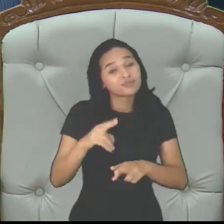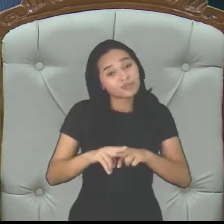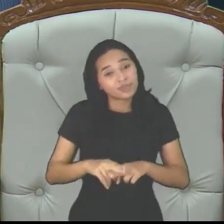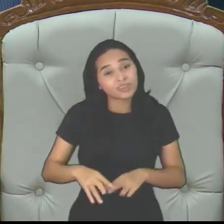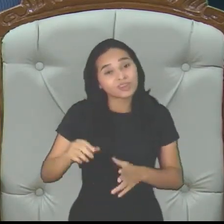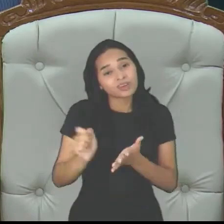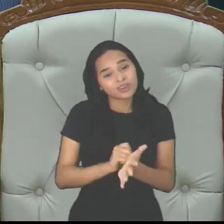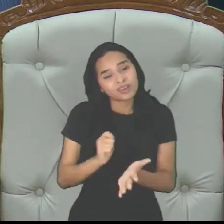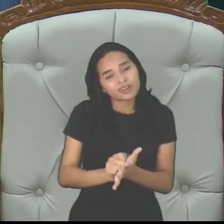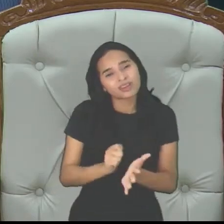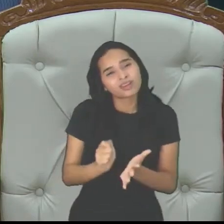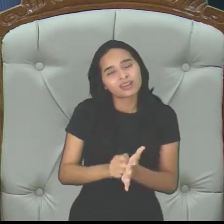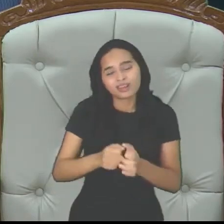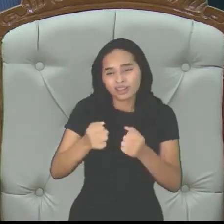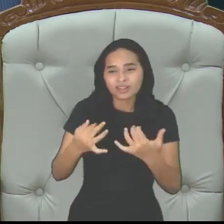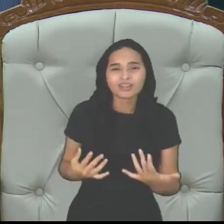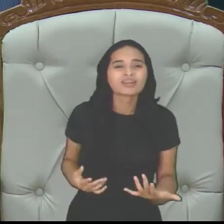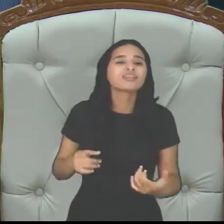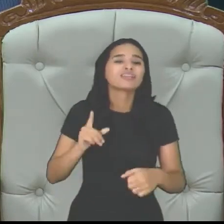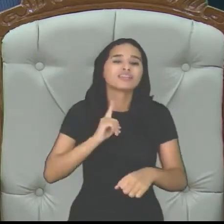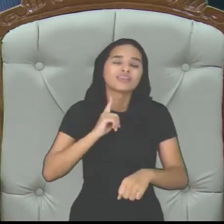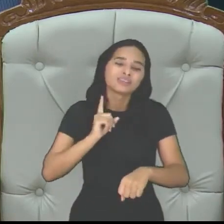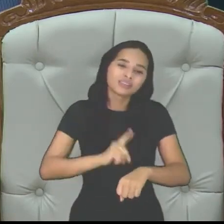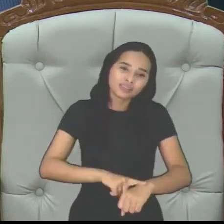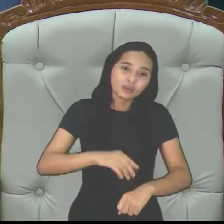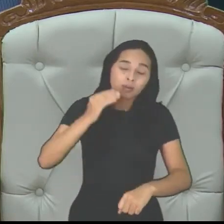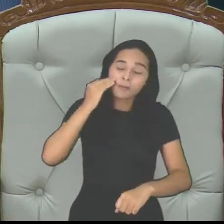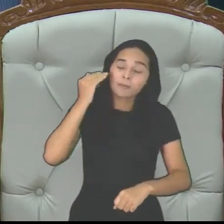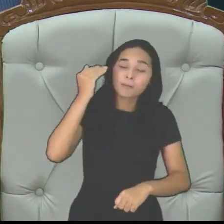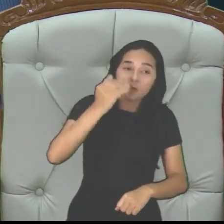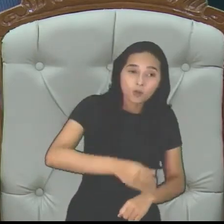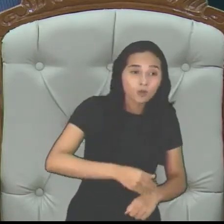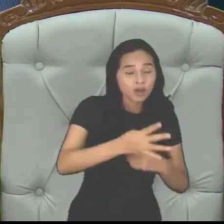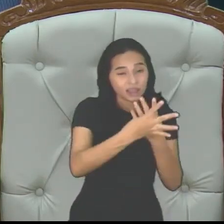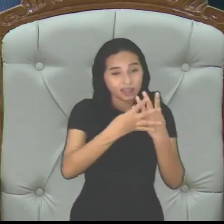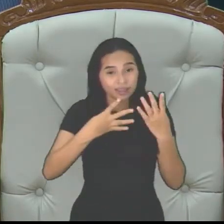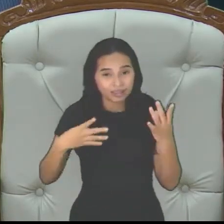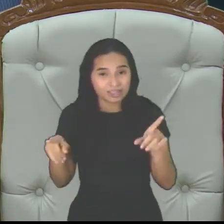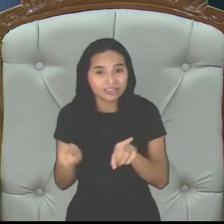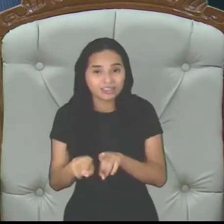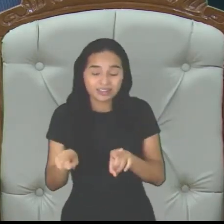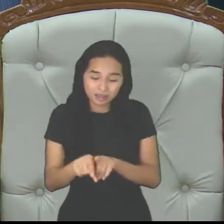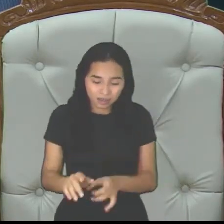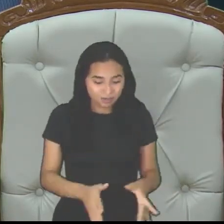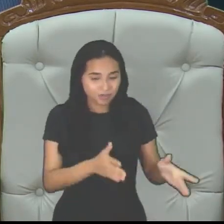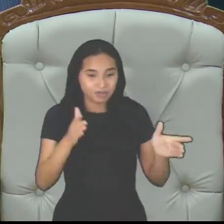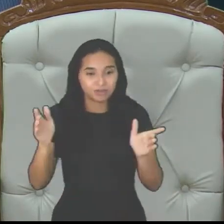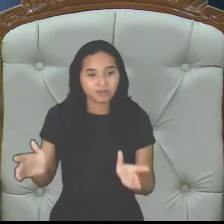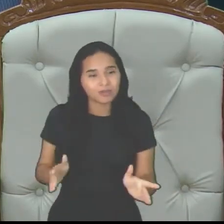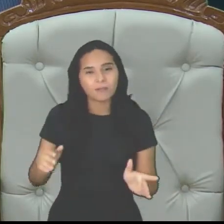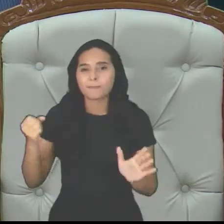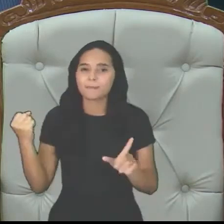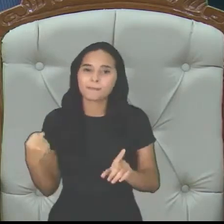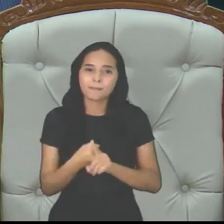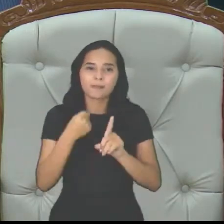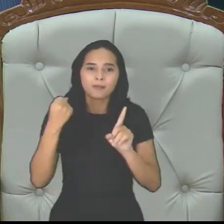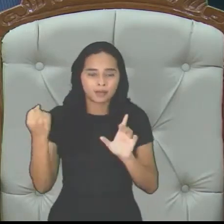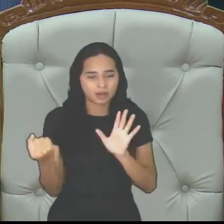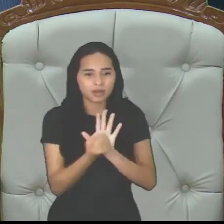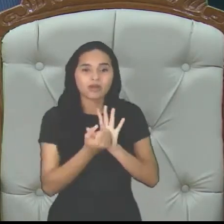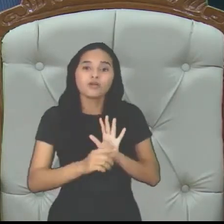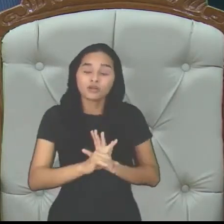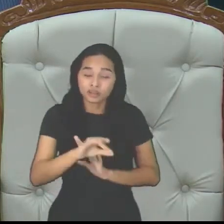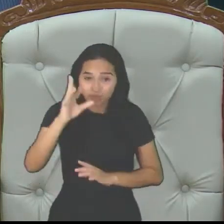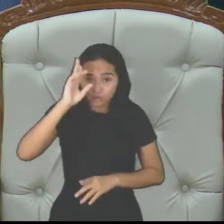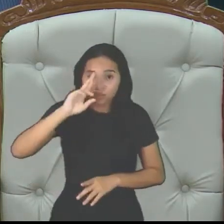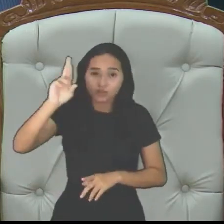escritor colocou: há tempos para sinais, estações e épocas, para que fique marcado. O dia do Senhor